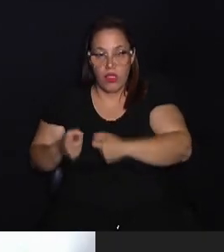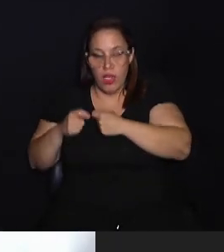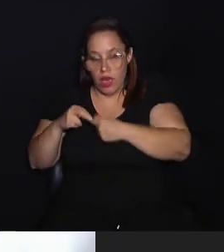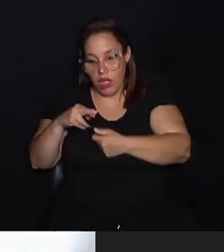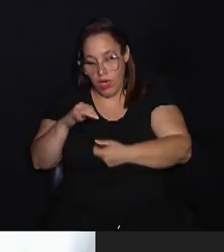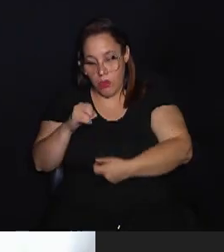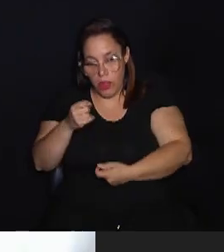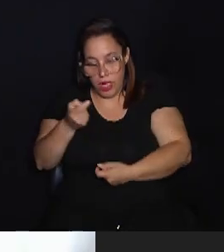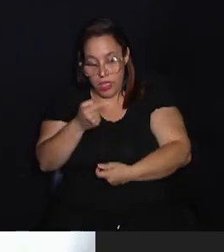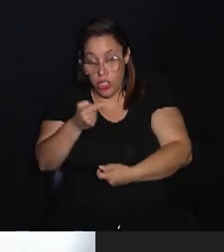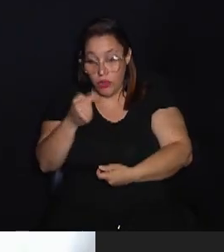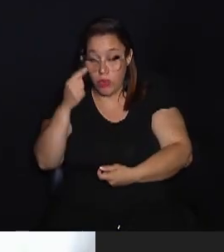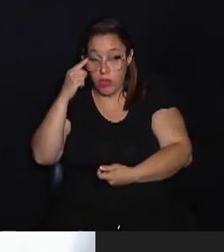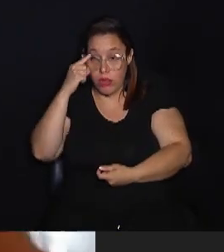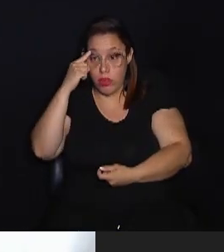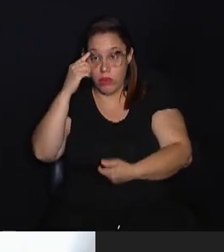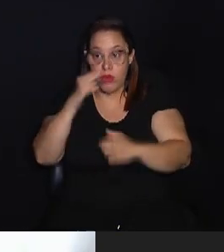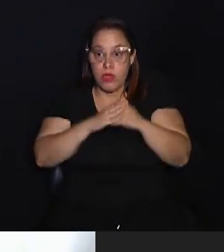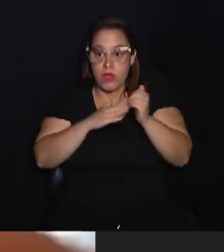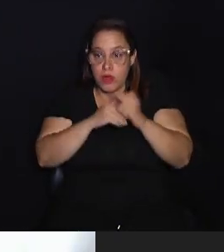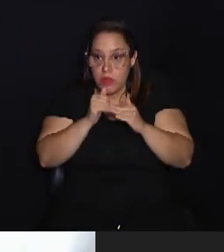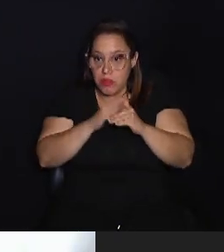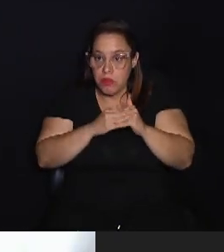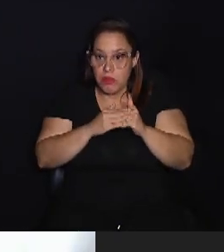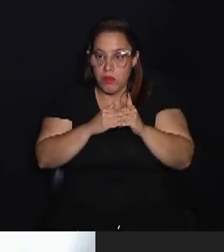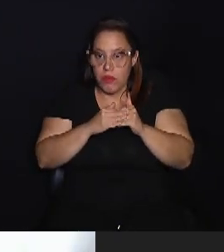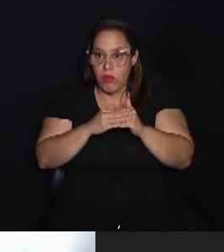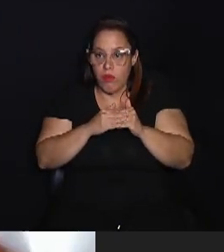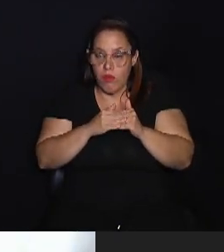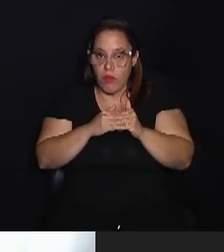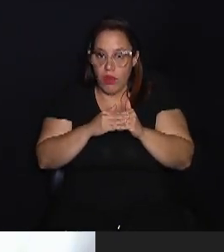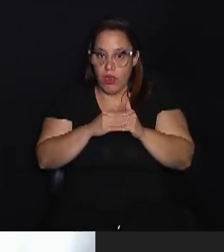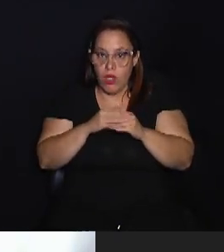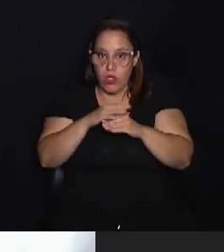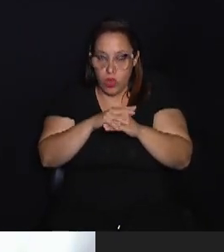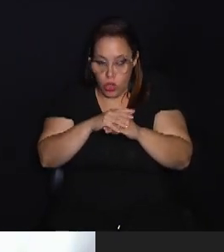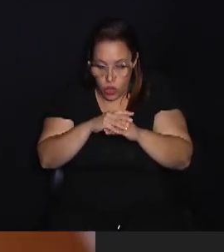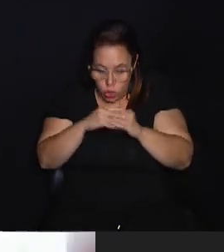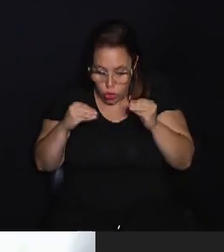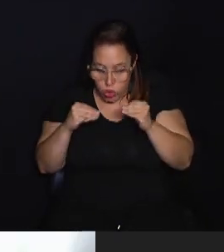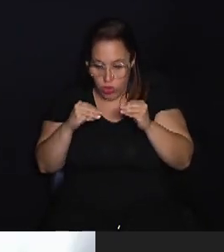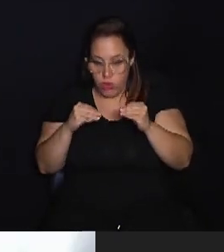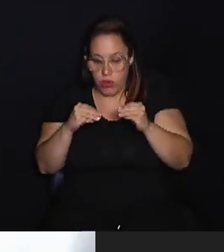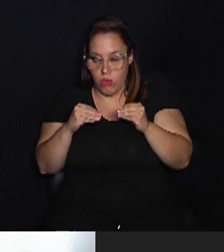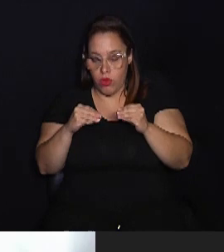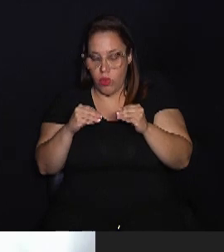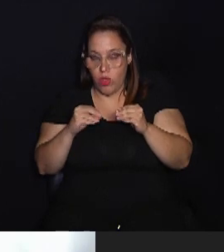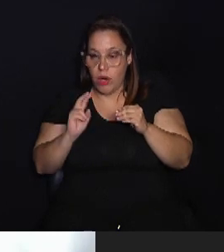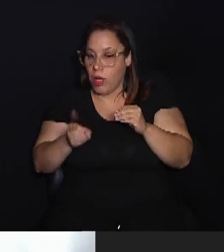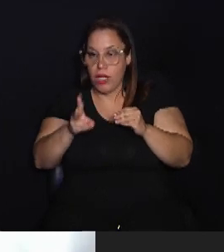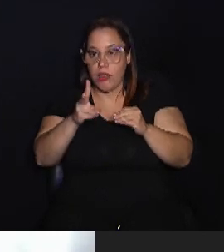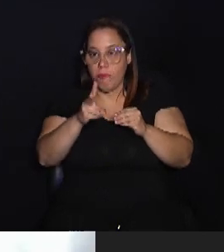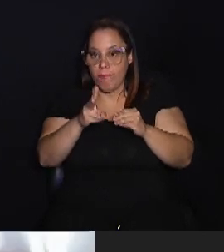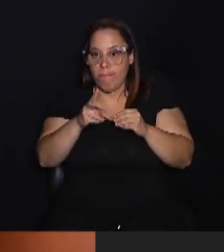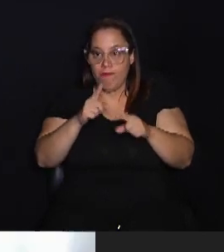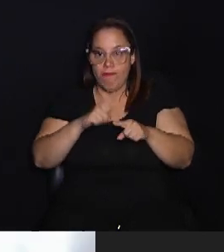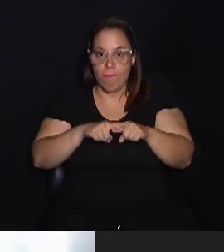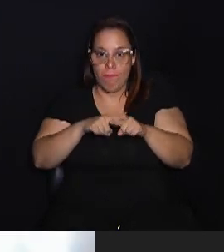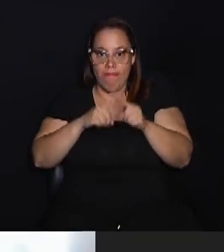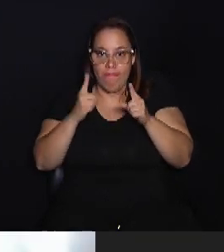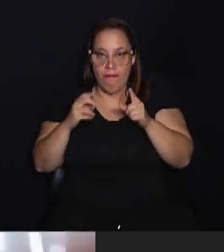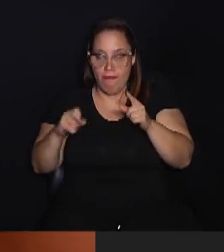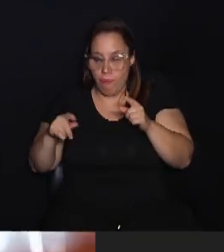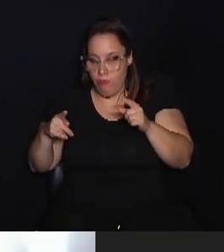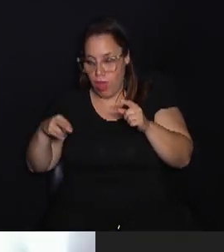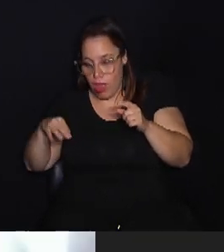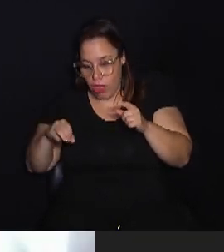triplo negativo, tratadas com o intuito de cura, de ficarem curadas, mas o grupo